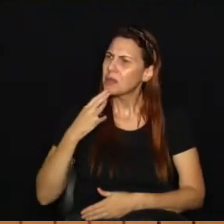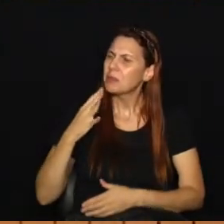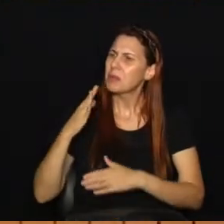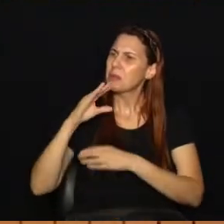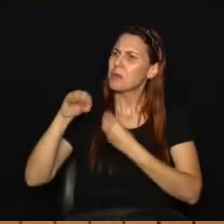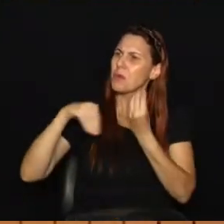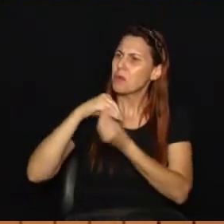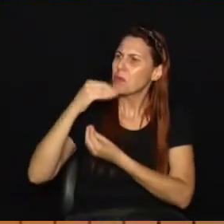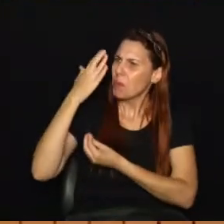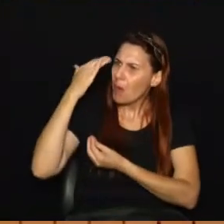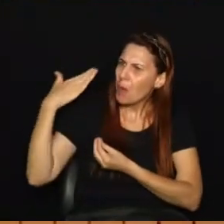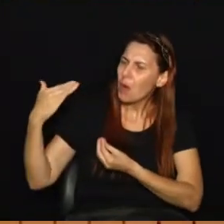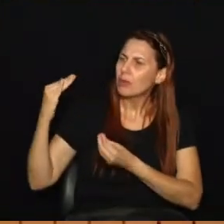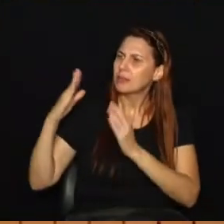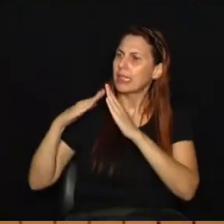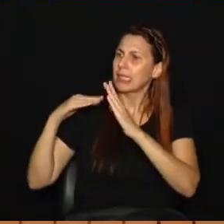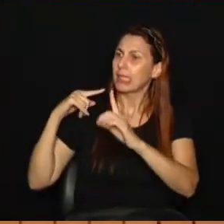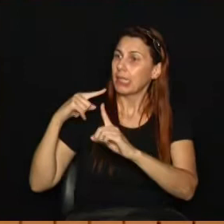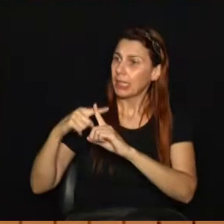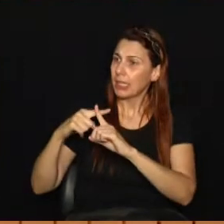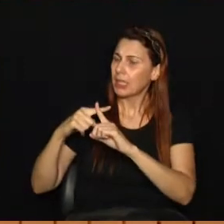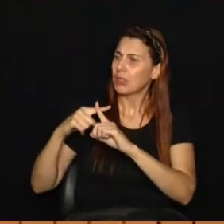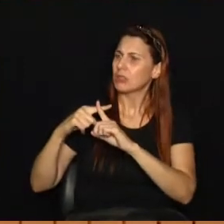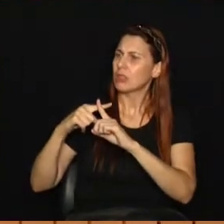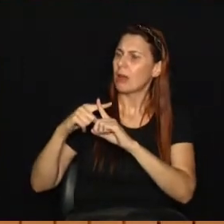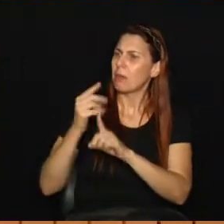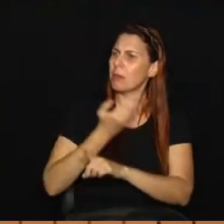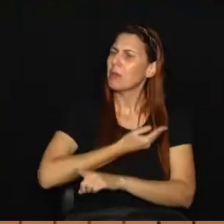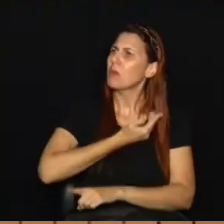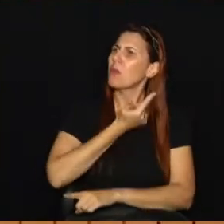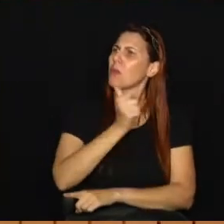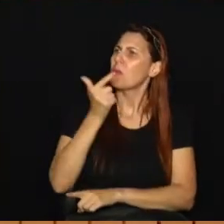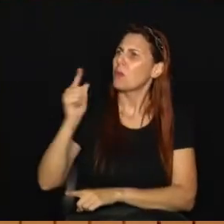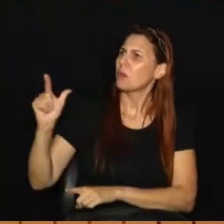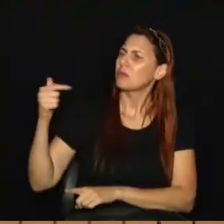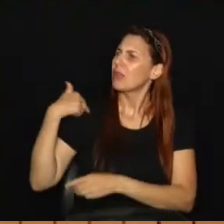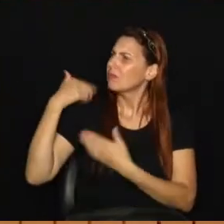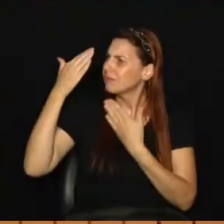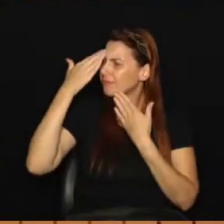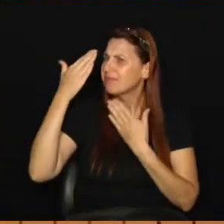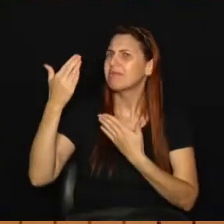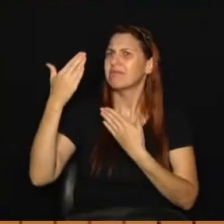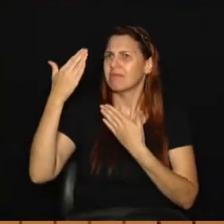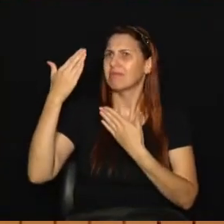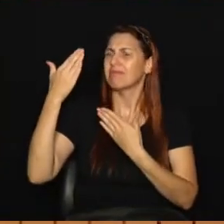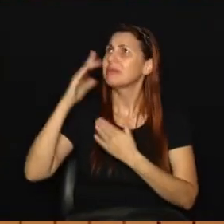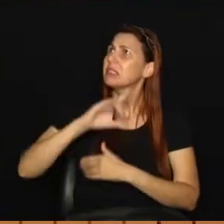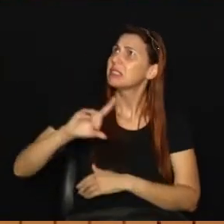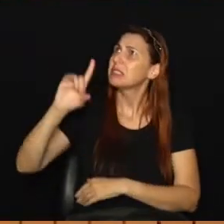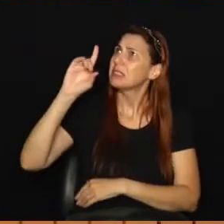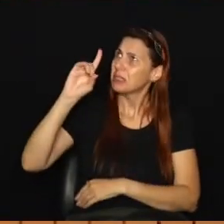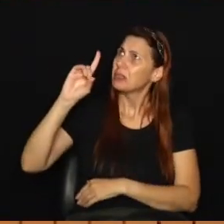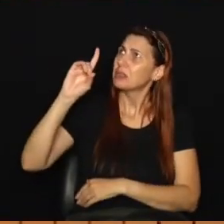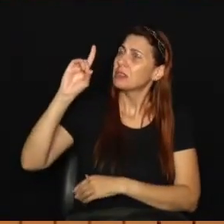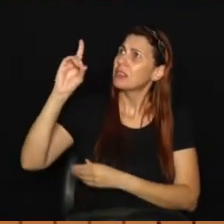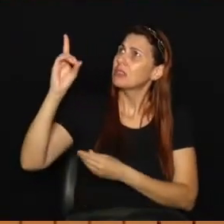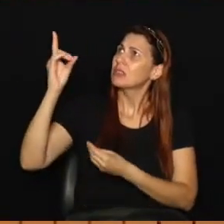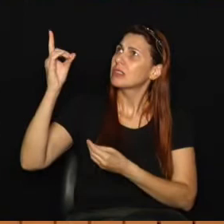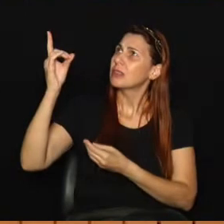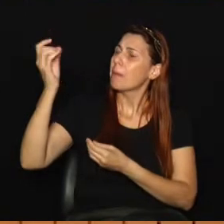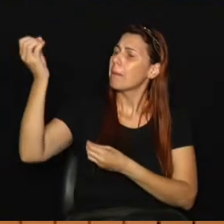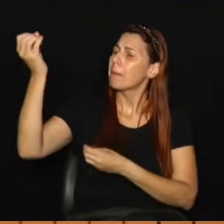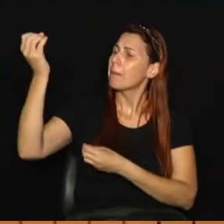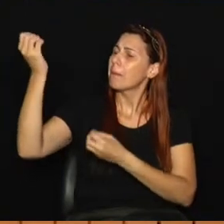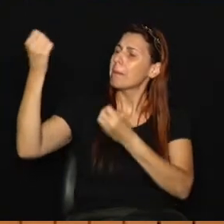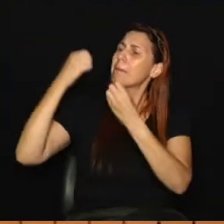artístico, da vida da igreja, outros amigos. Eu só tenho a agradecer. Eu acho que Deus concede essa